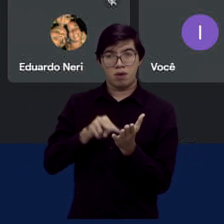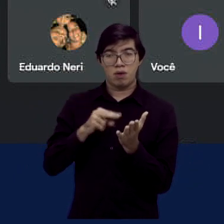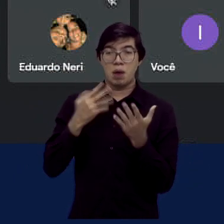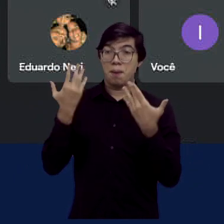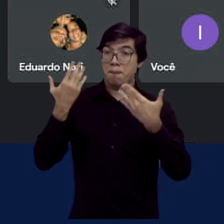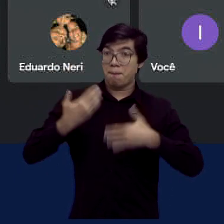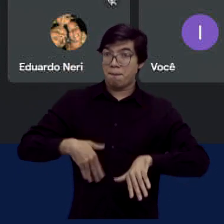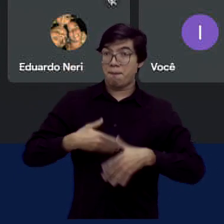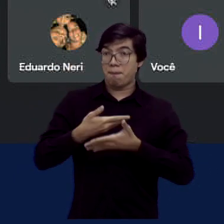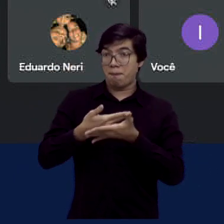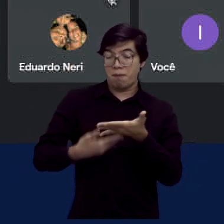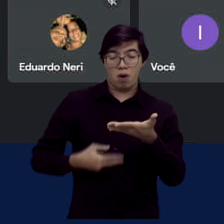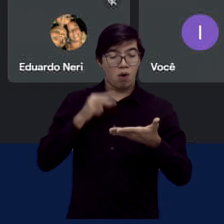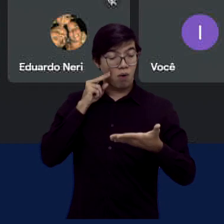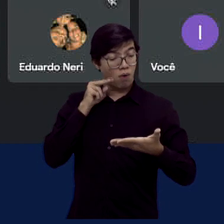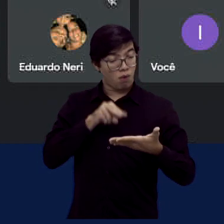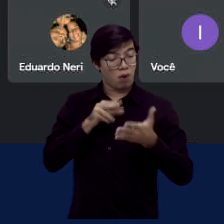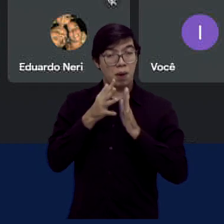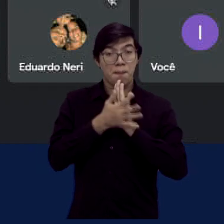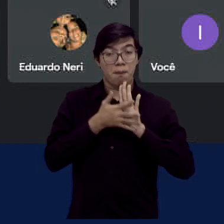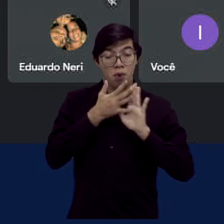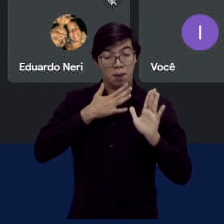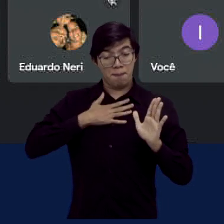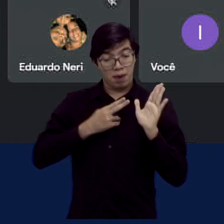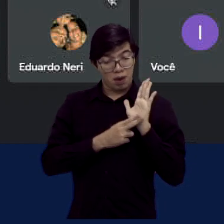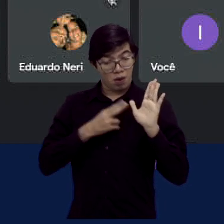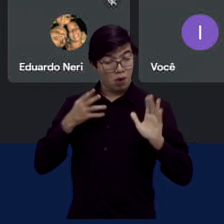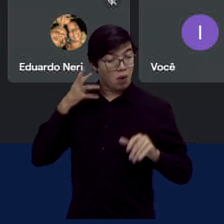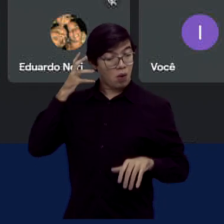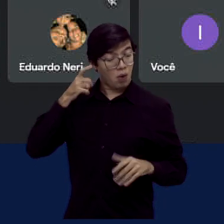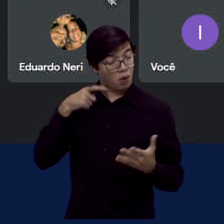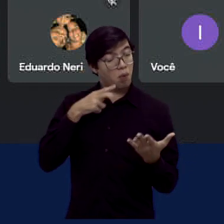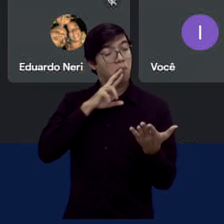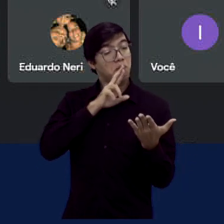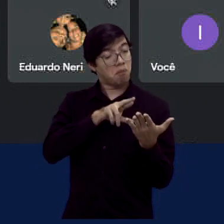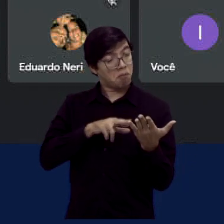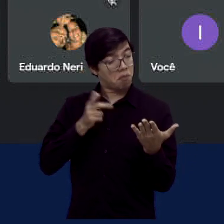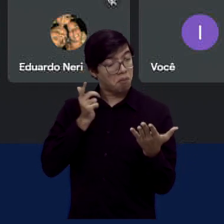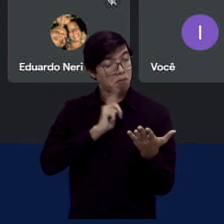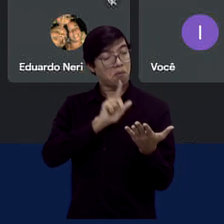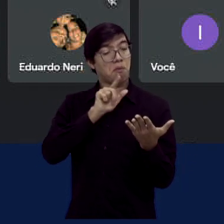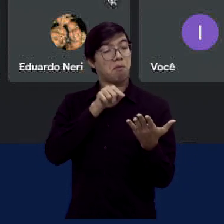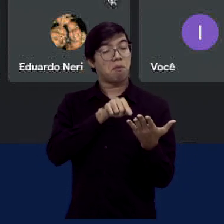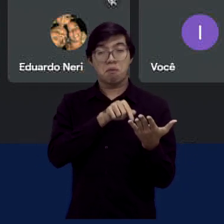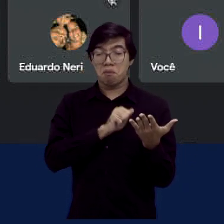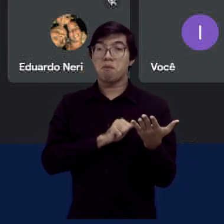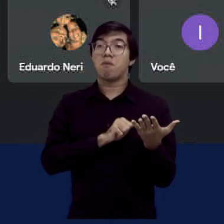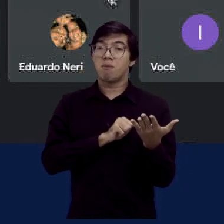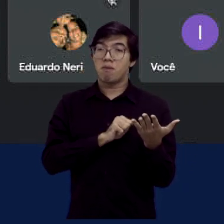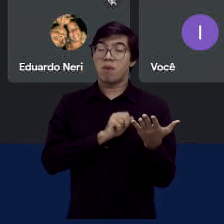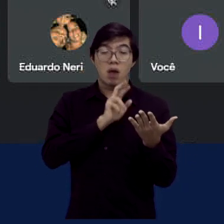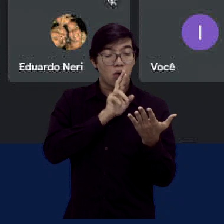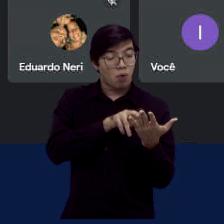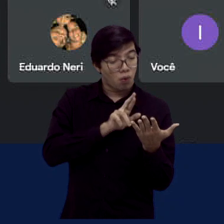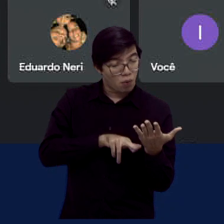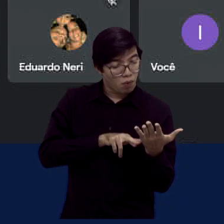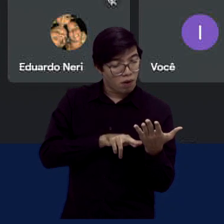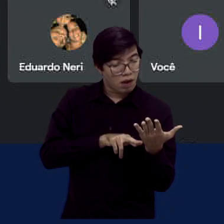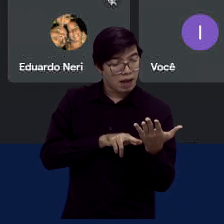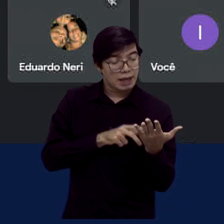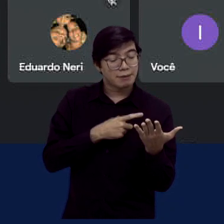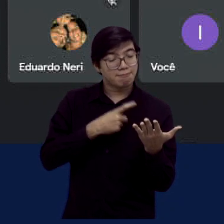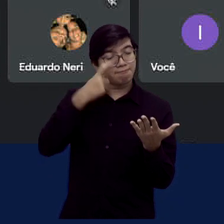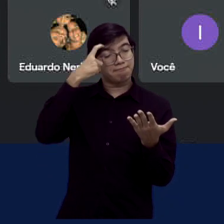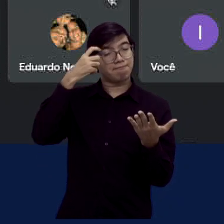questões. Aí, vou acertar. As 2 únicas questões sobre a música dele foram as 2 únicas questões que ele errou.